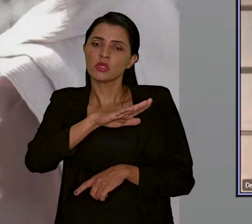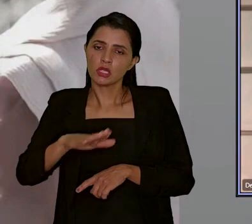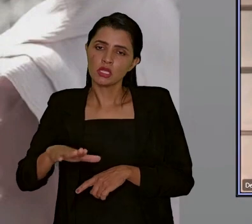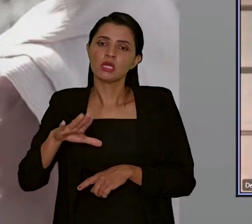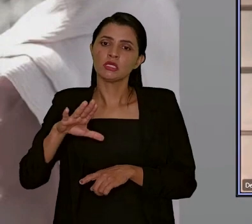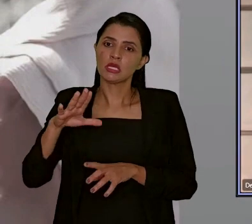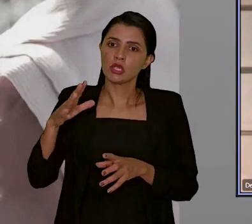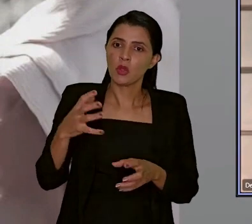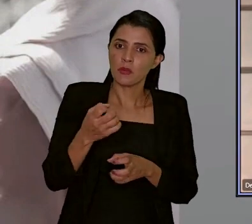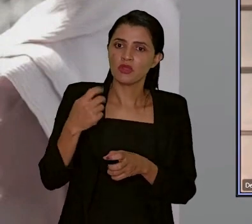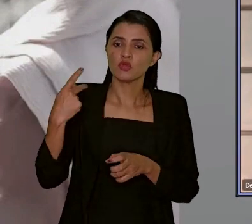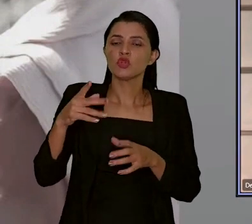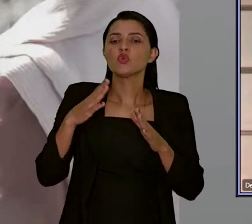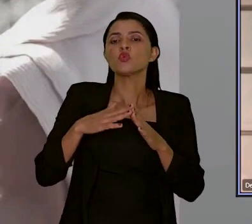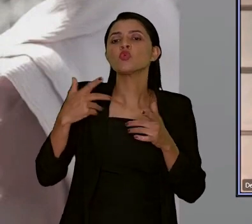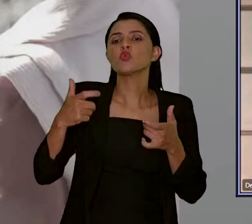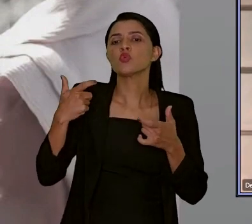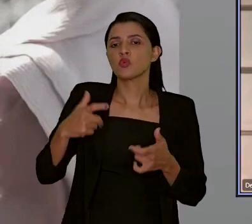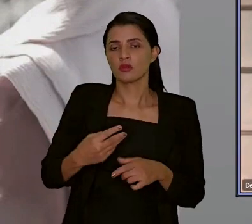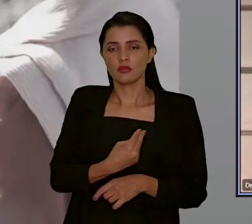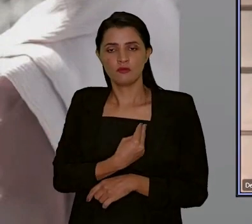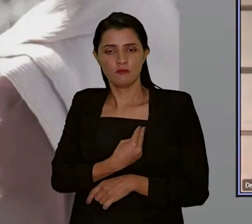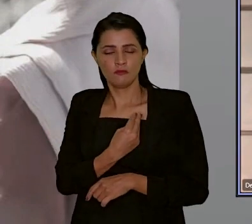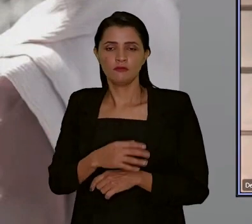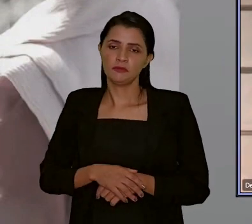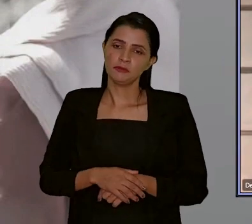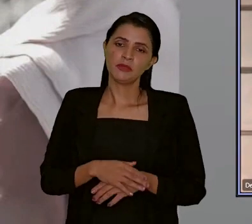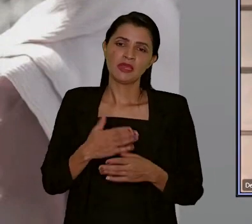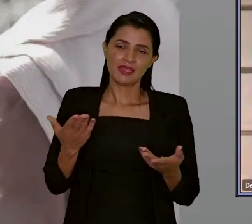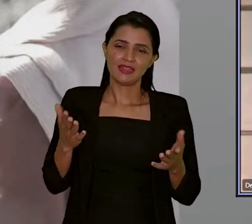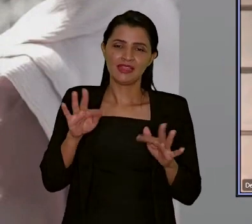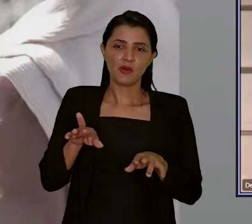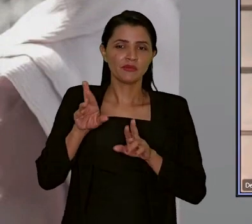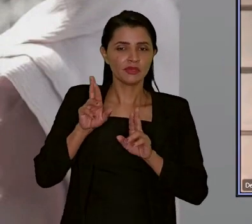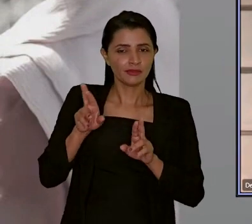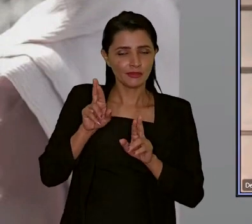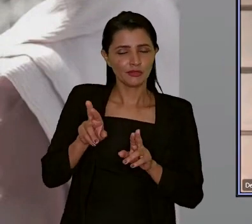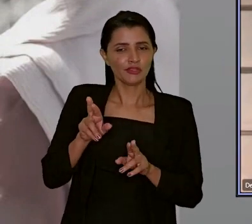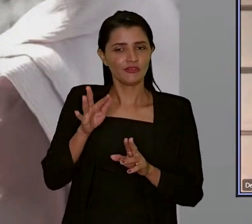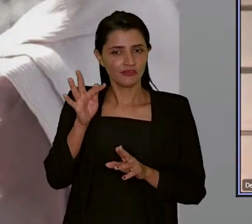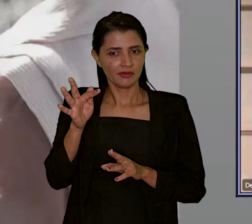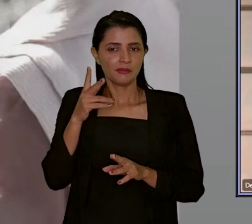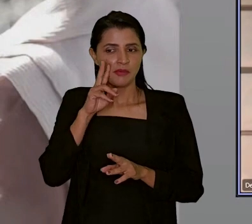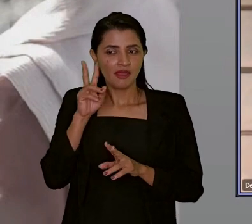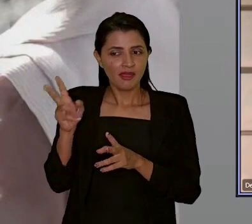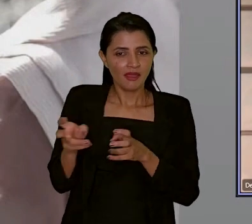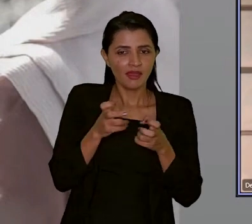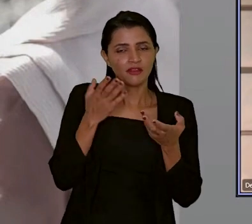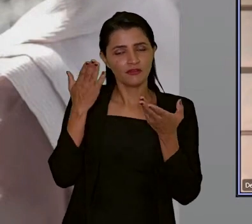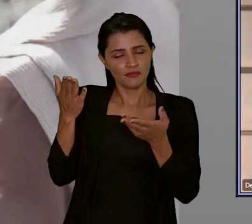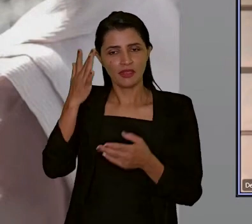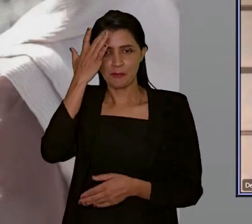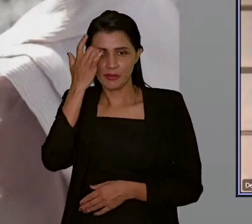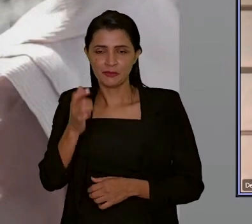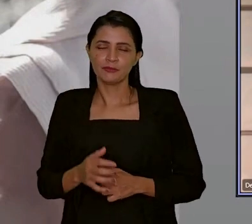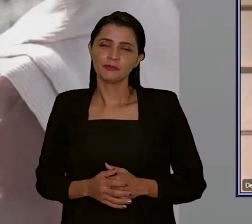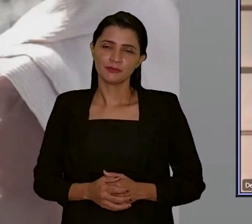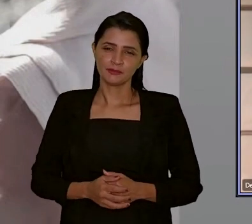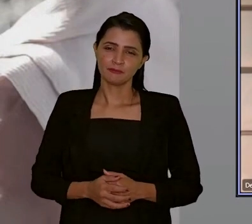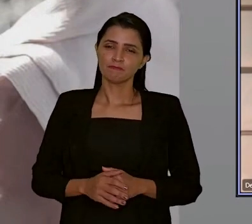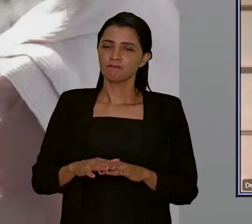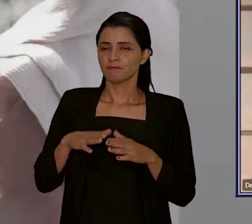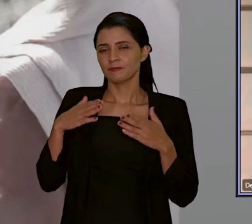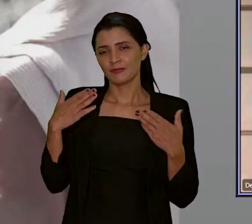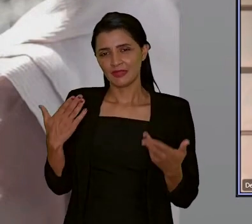da sua residência habitual. Ficamos, então, da expectativa para ouvir Vossa Excelência amanhã. Então, com